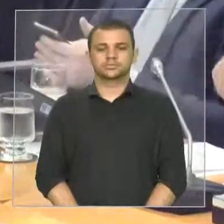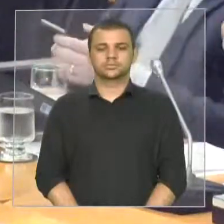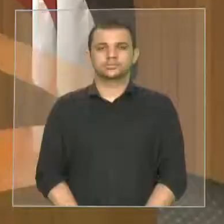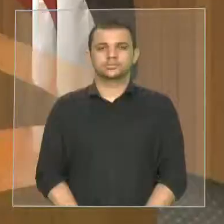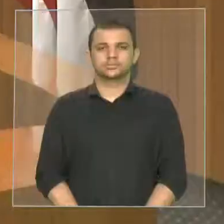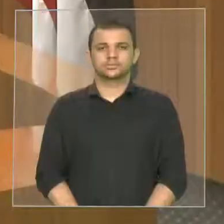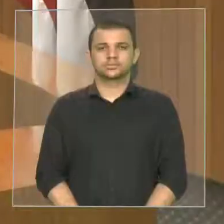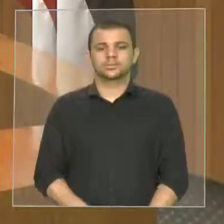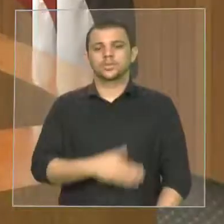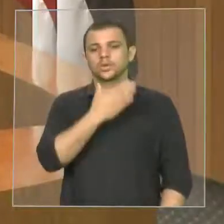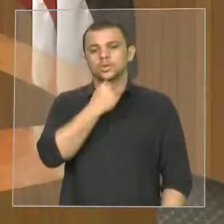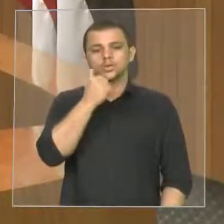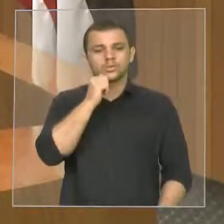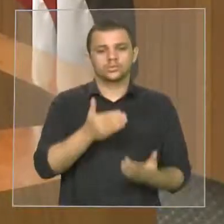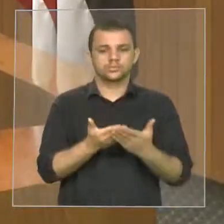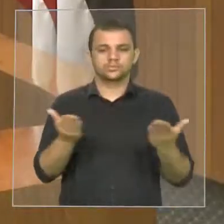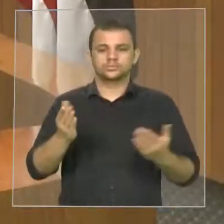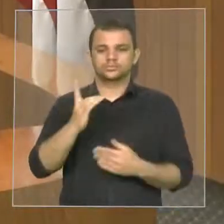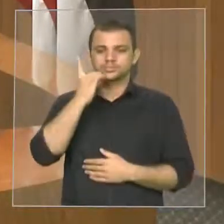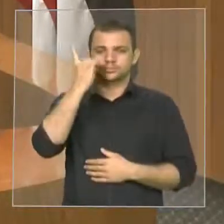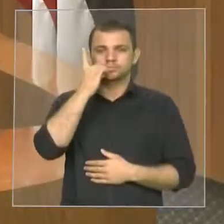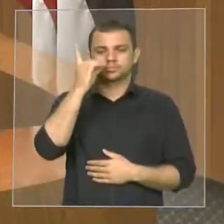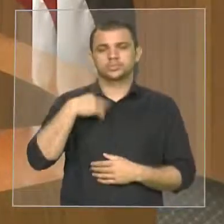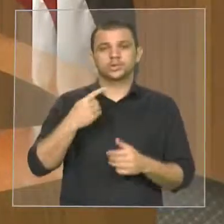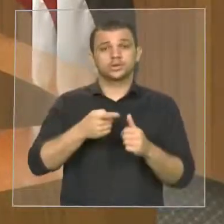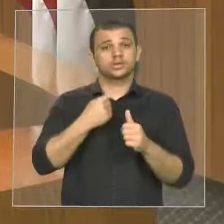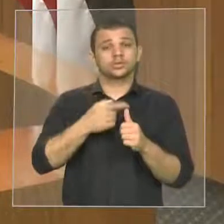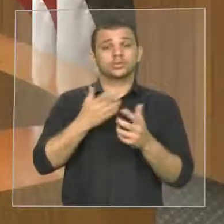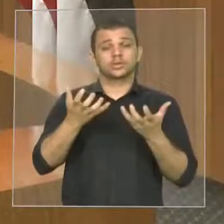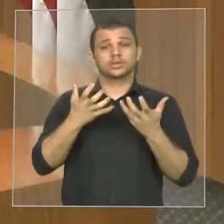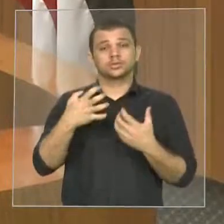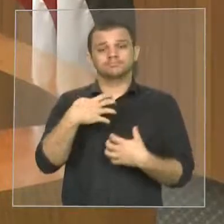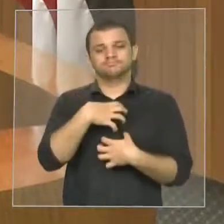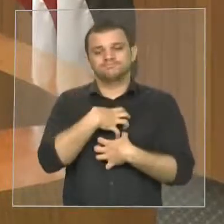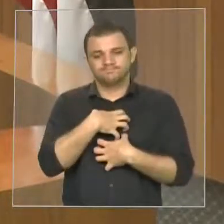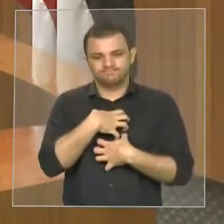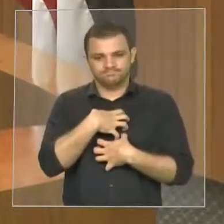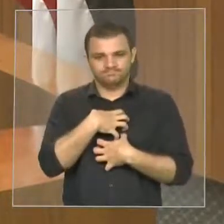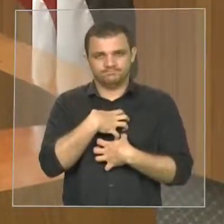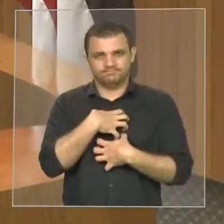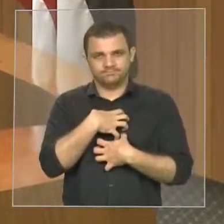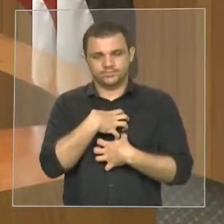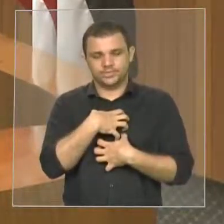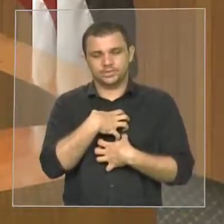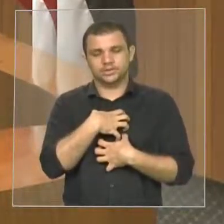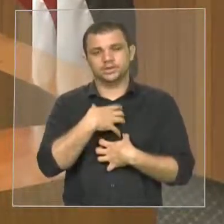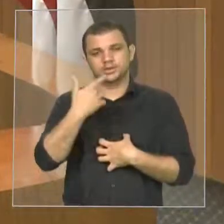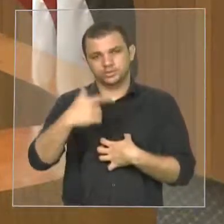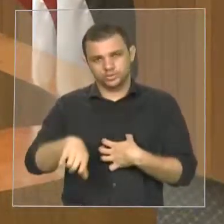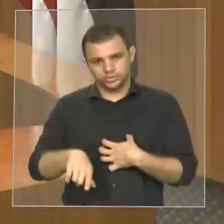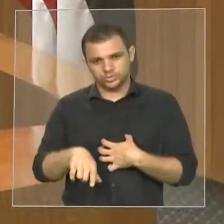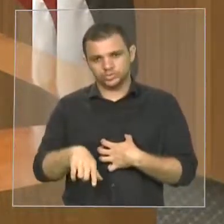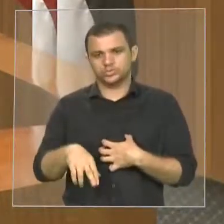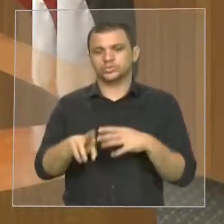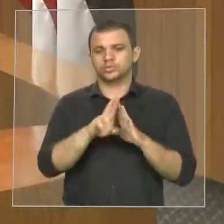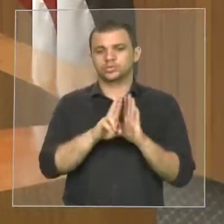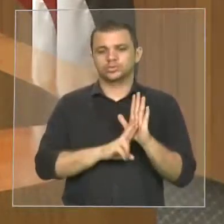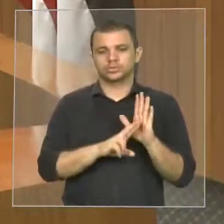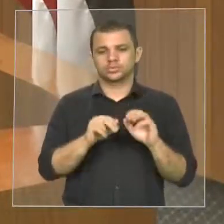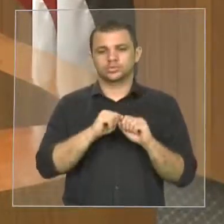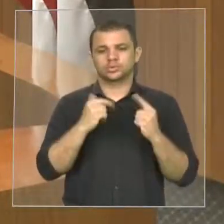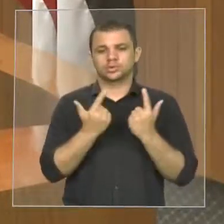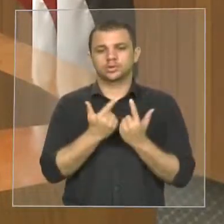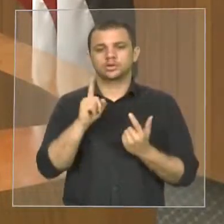Senhores e senhoras deputadas, em primeiro lugar, eu gostaria de lamentar, mais uma vez, o regimento interno desta Casa está